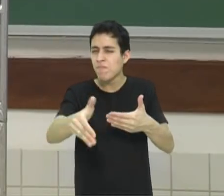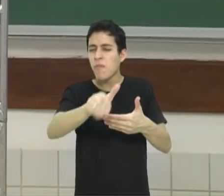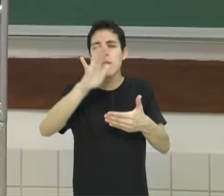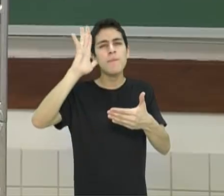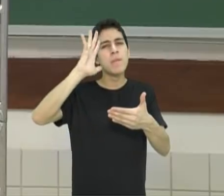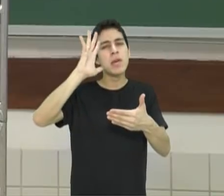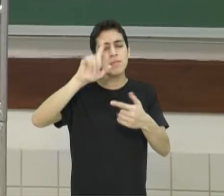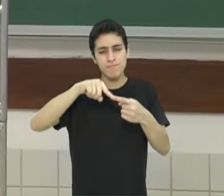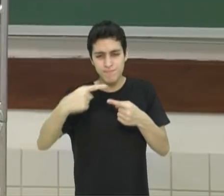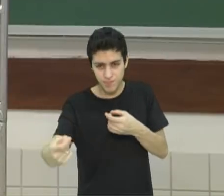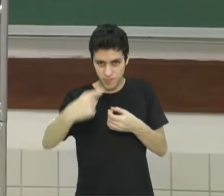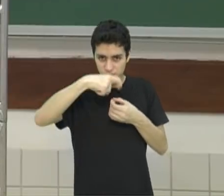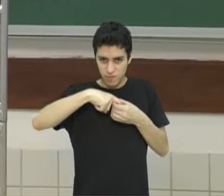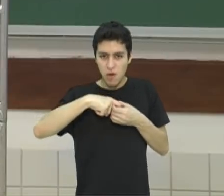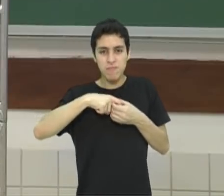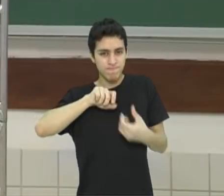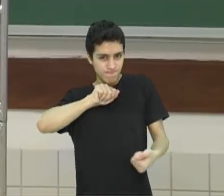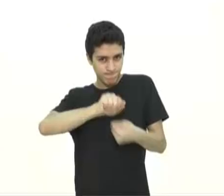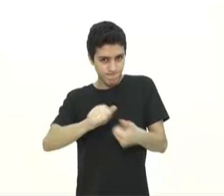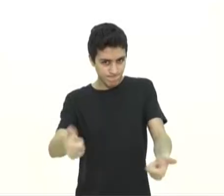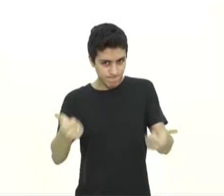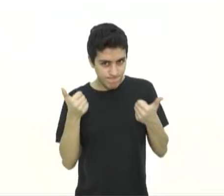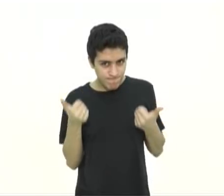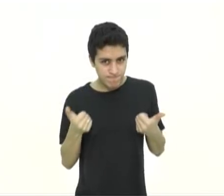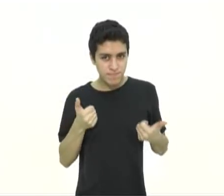um pouquinho sobre isso e já volto com vocês.